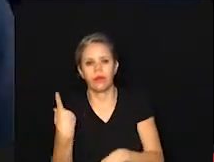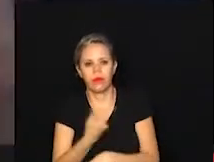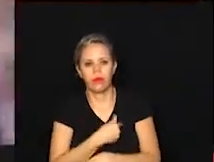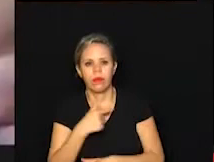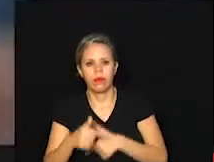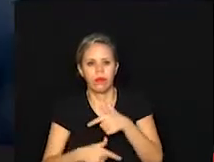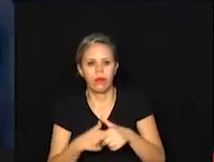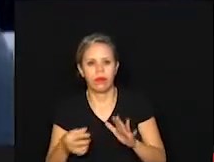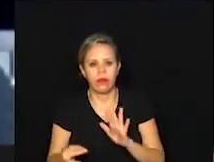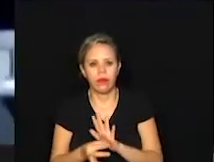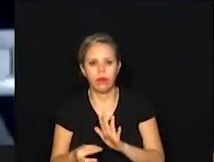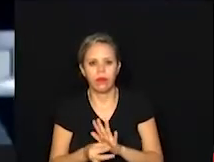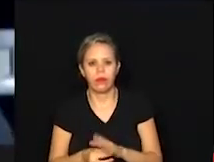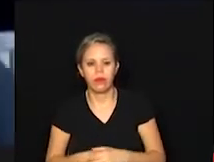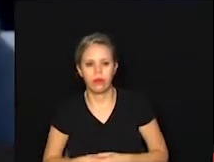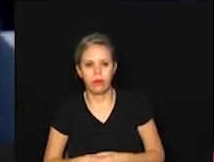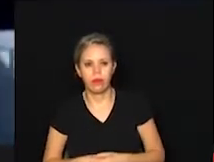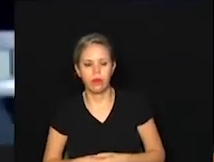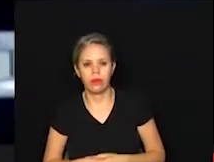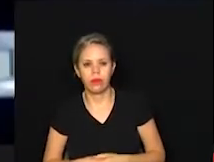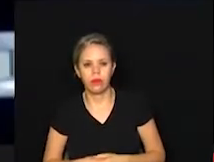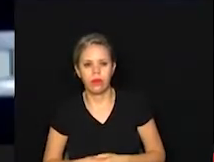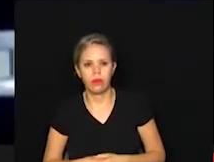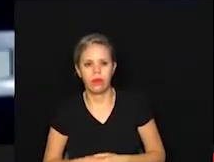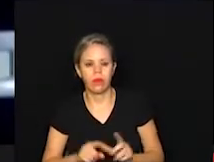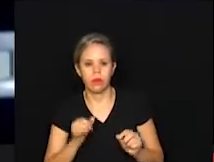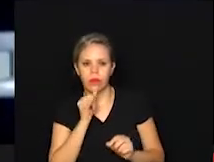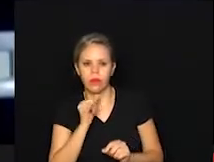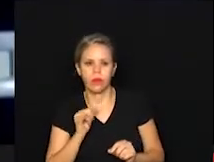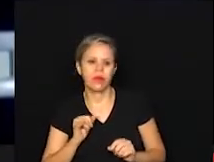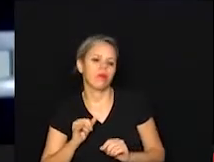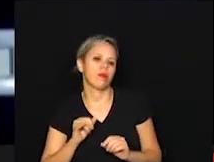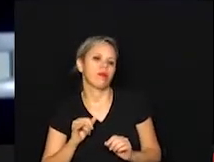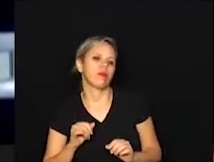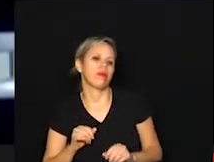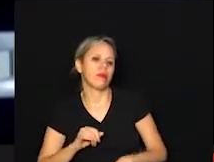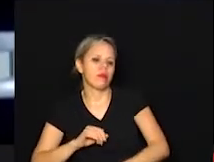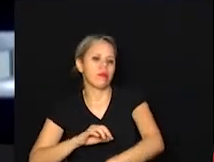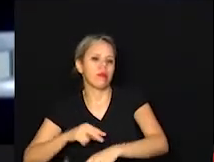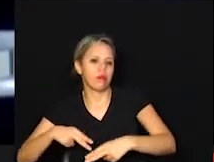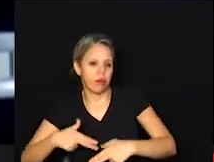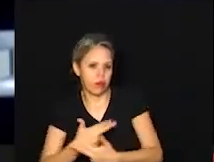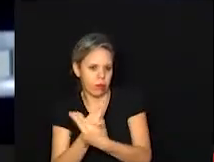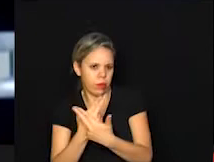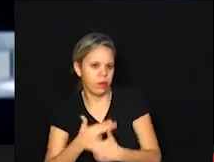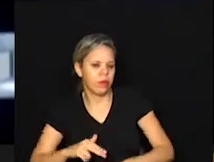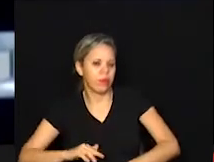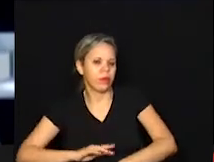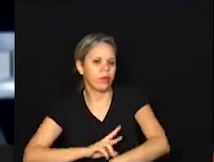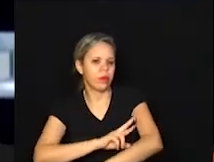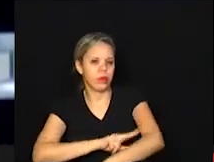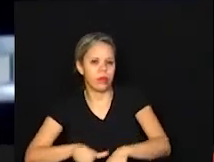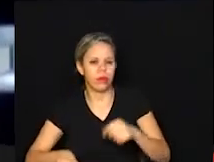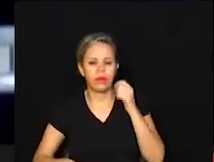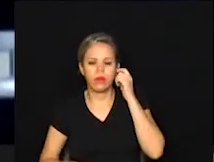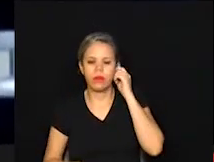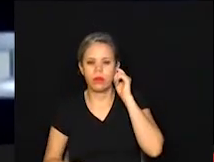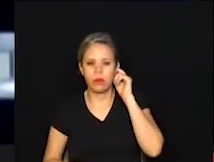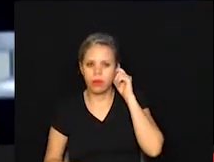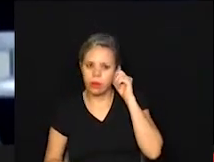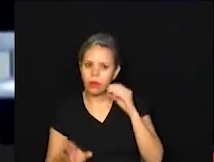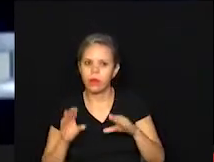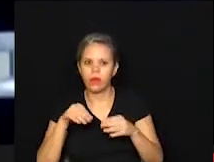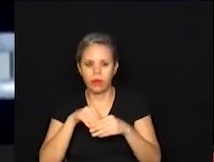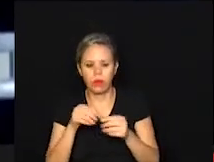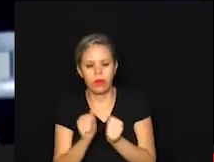nosso posicionamento, é a questão étnico, né, racial. Então, enfim, nós não estamos fora,